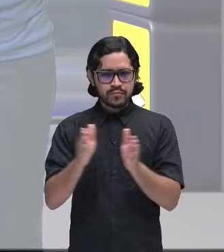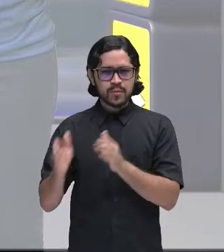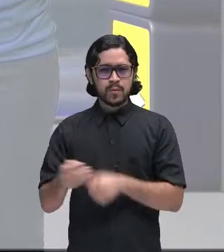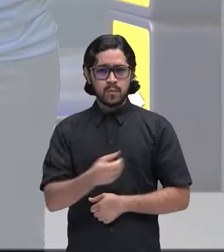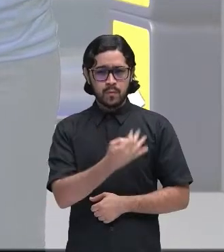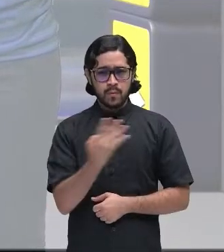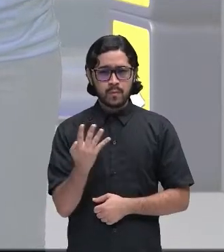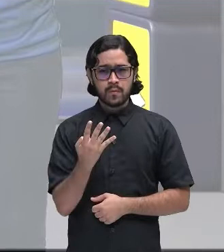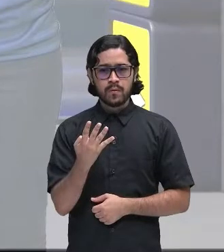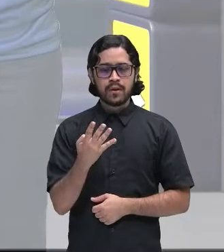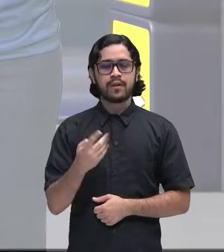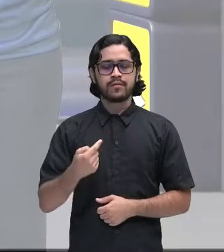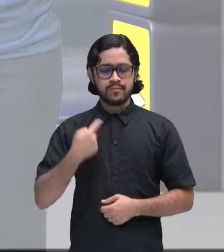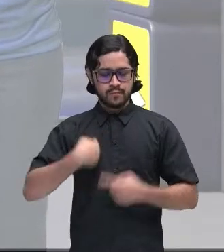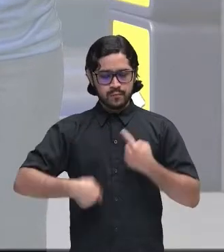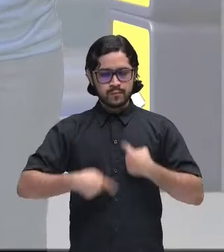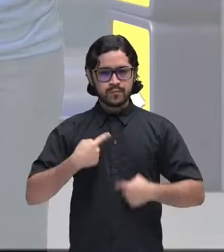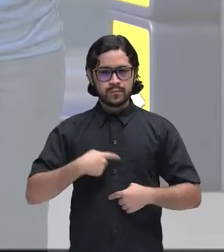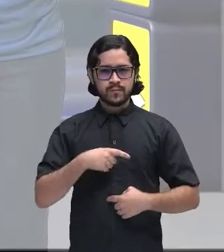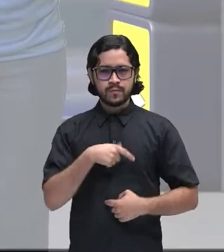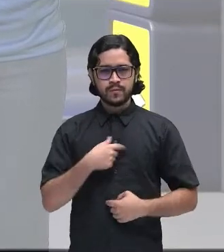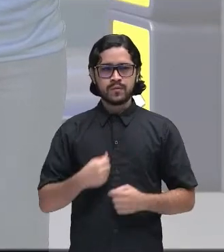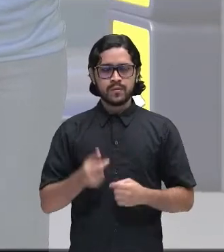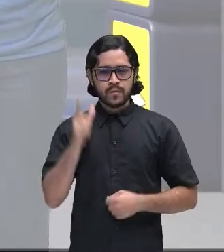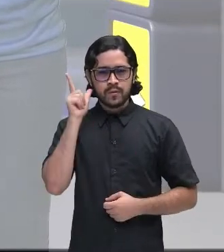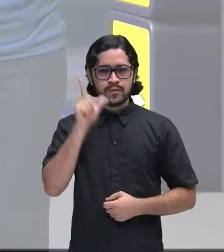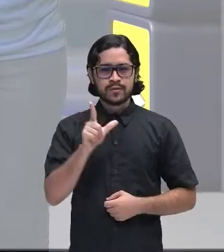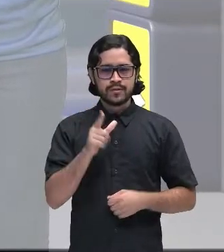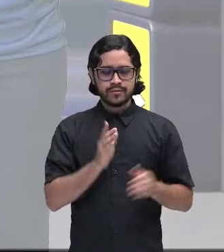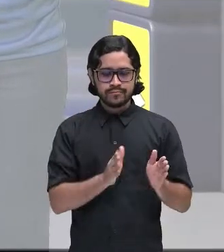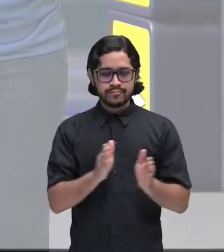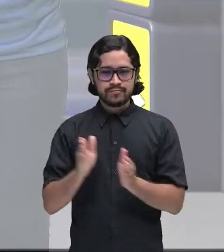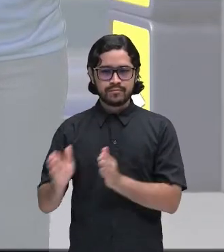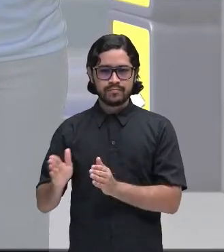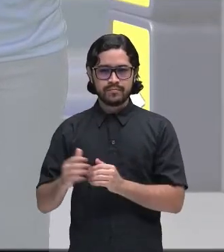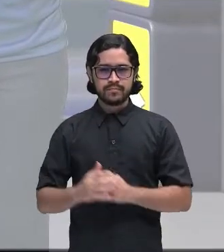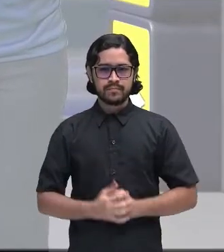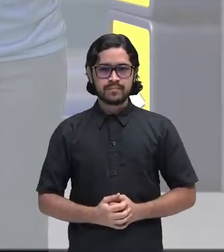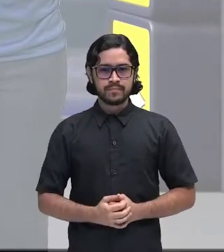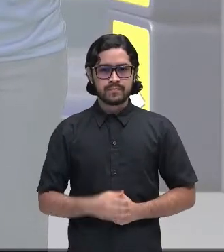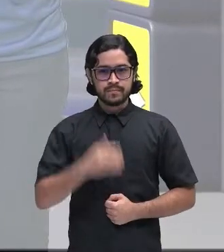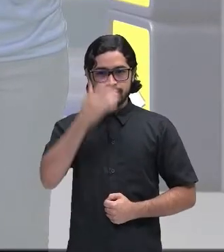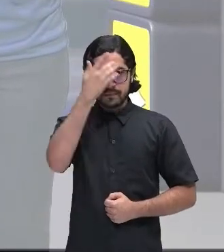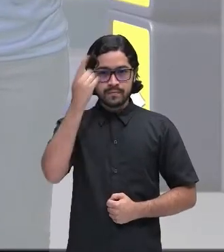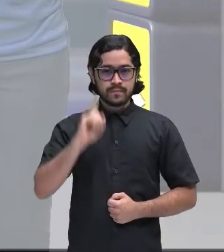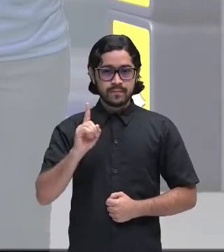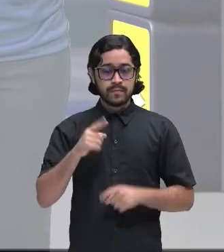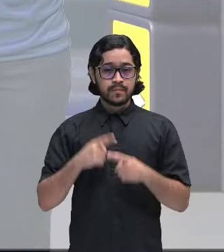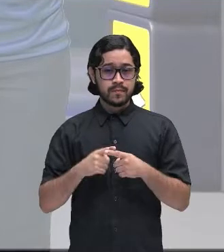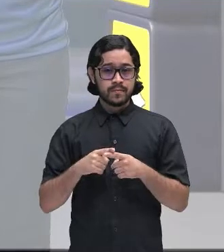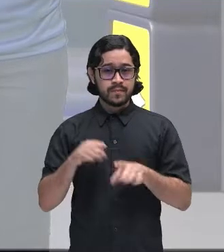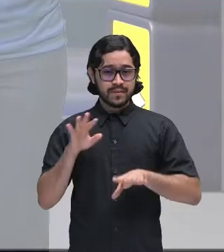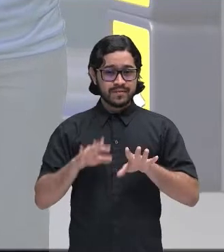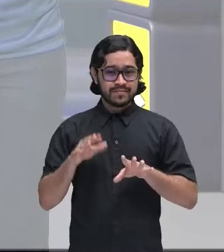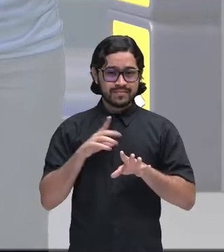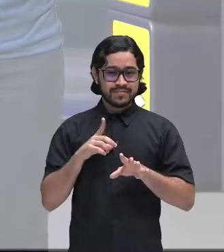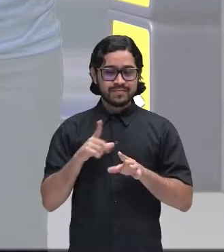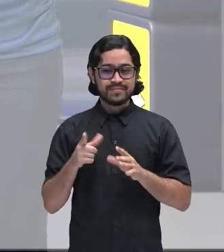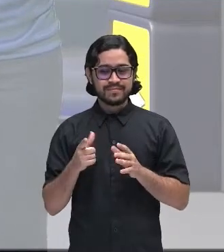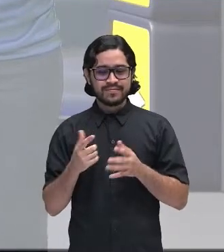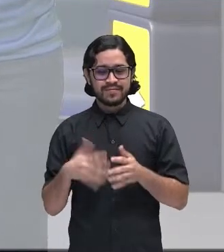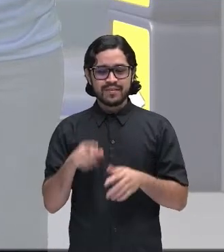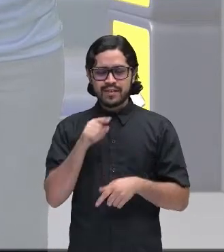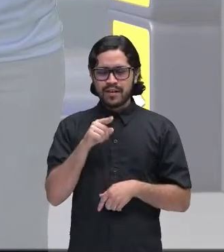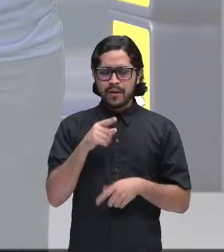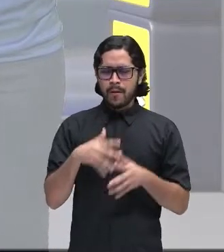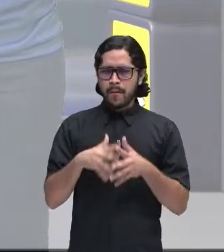nosso sistema digestório possui para desempenhar, ok? Não esqueçam, porque de vez em quando vem uma pegadinha aí com relação